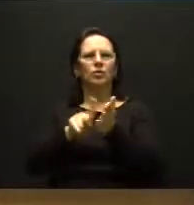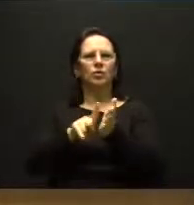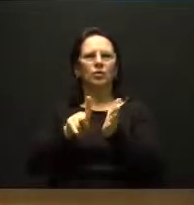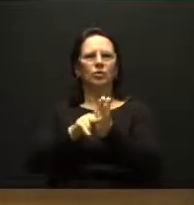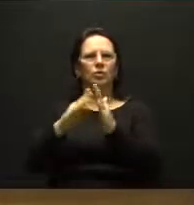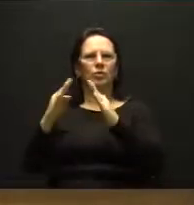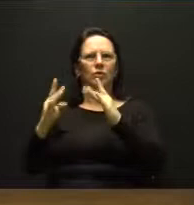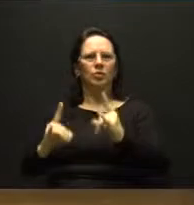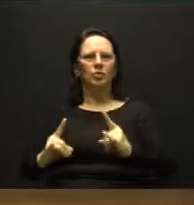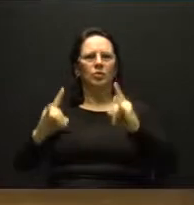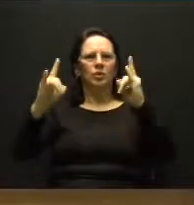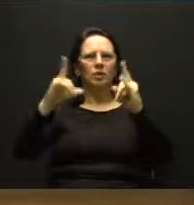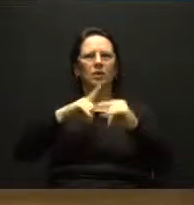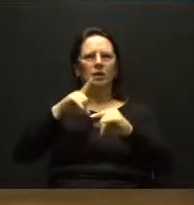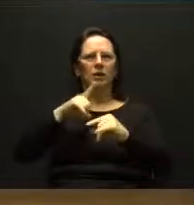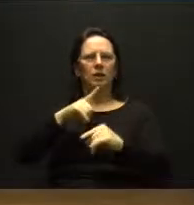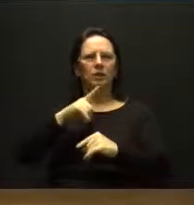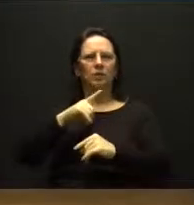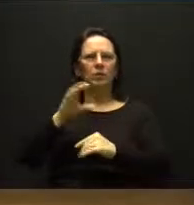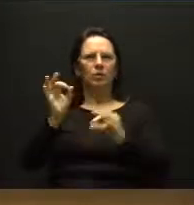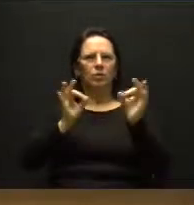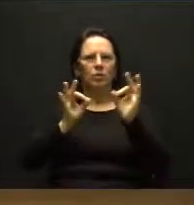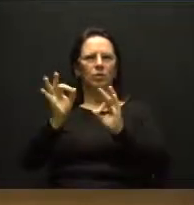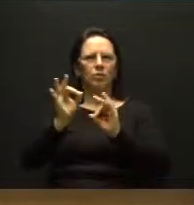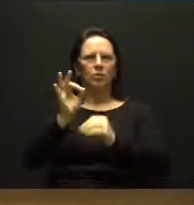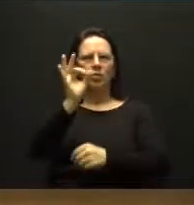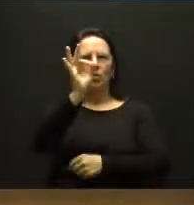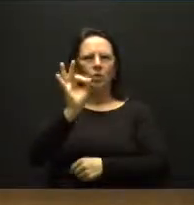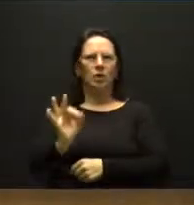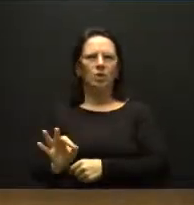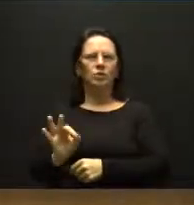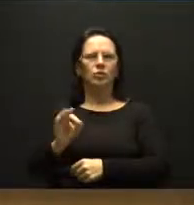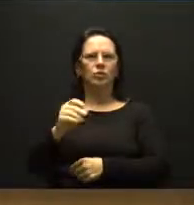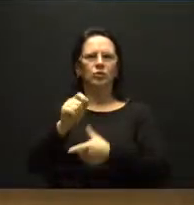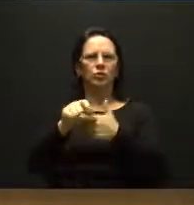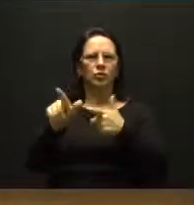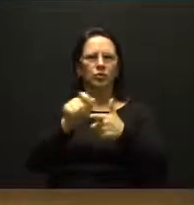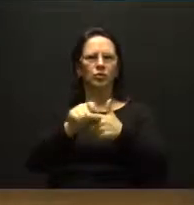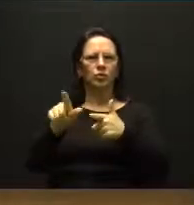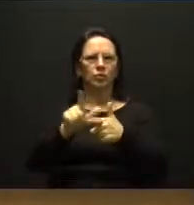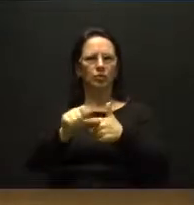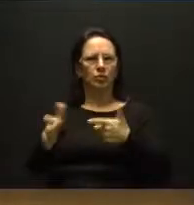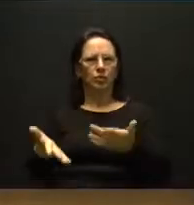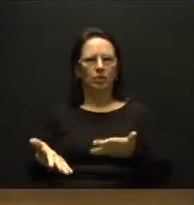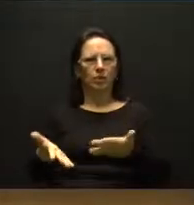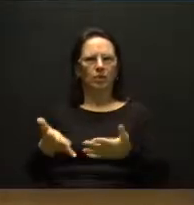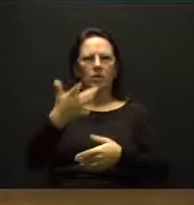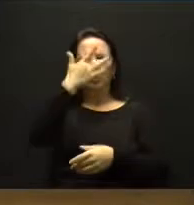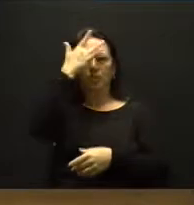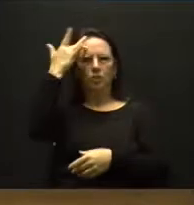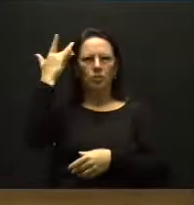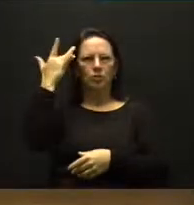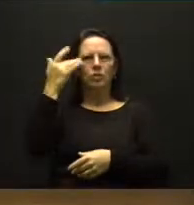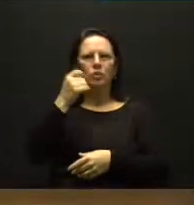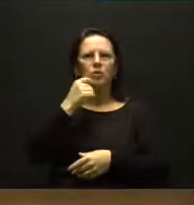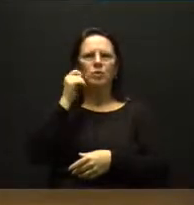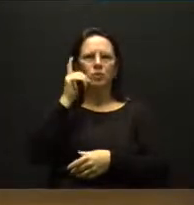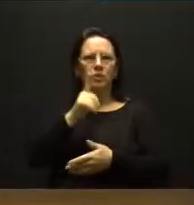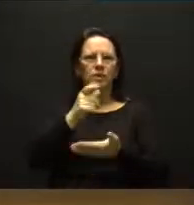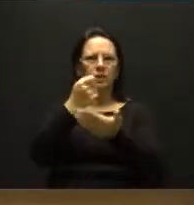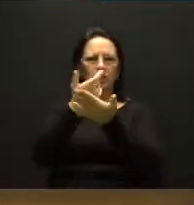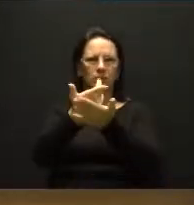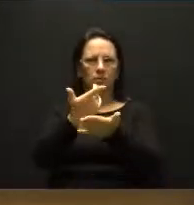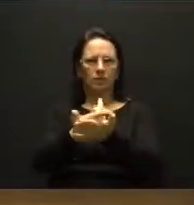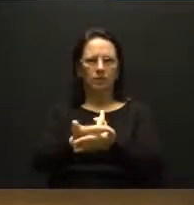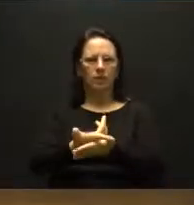casas porque houve aí um reajuste muito grande em relação ao aluguel e é aí essa ajuda de custo a